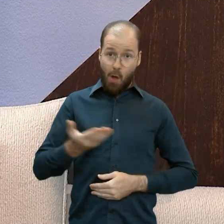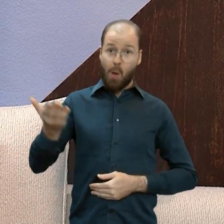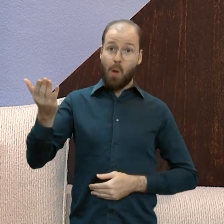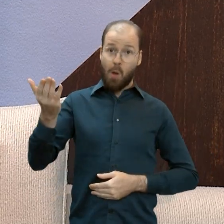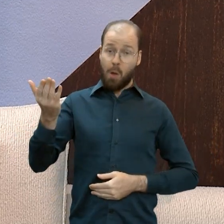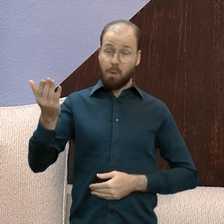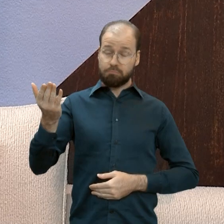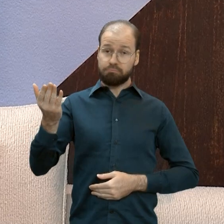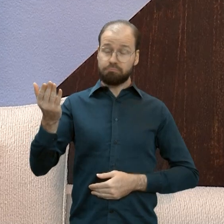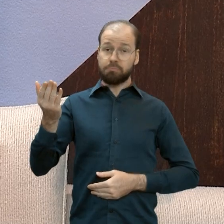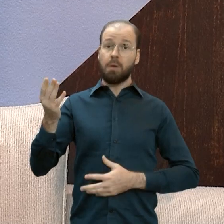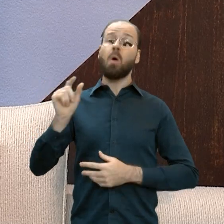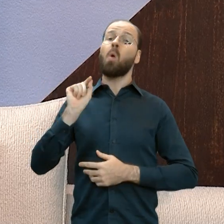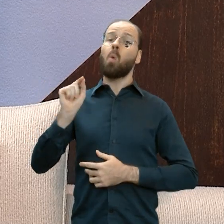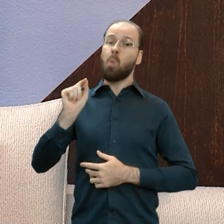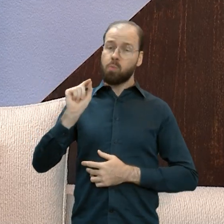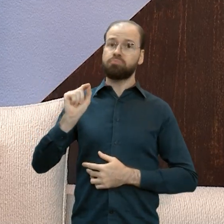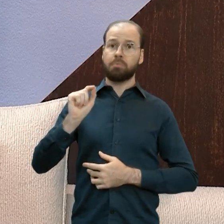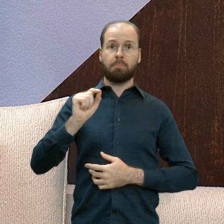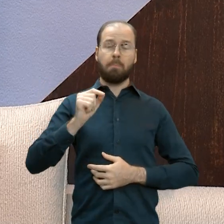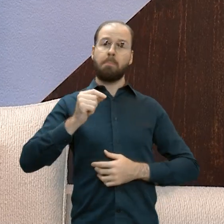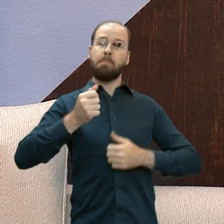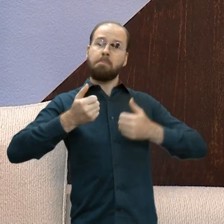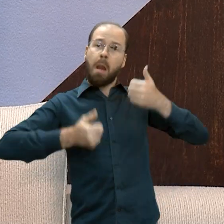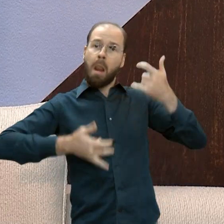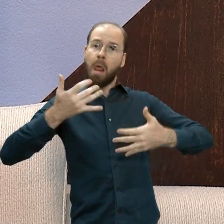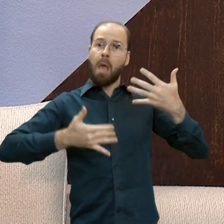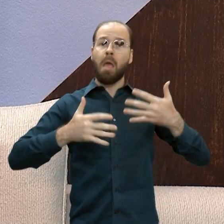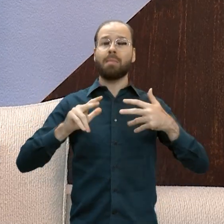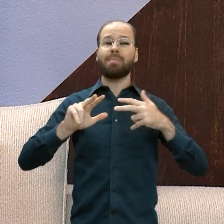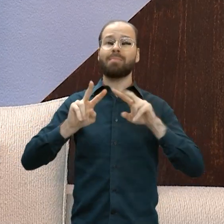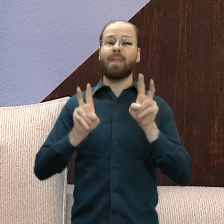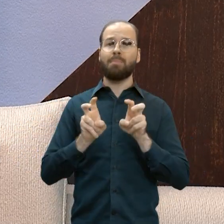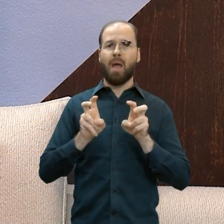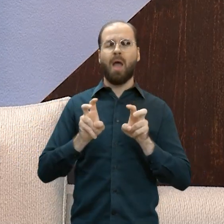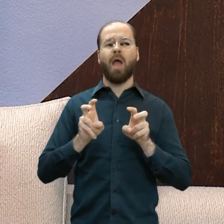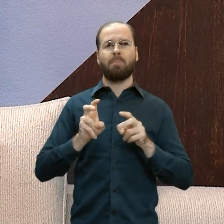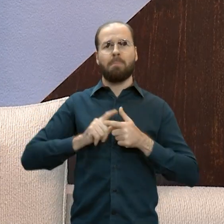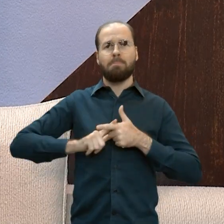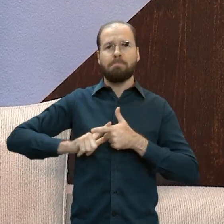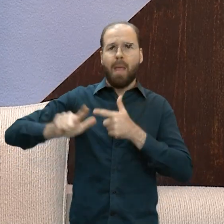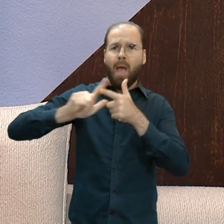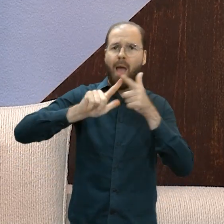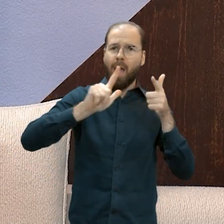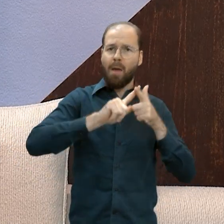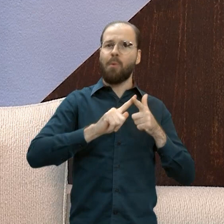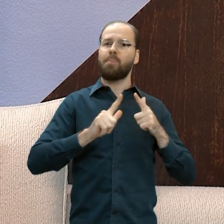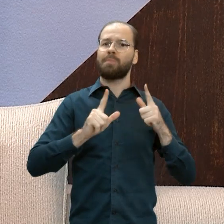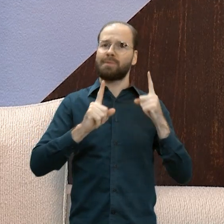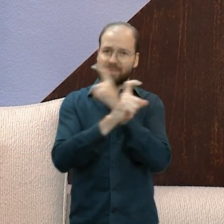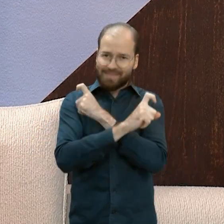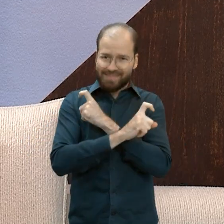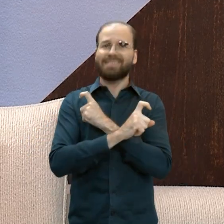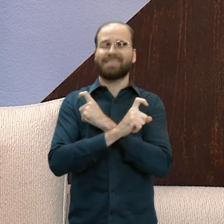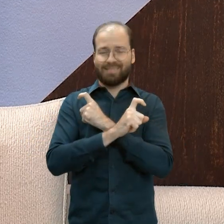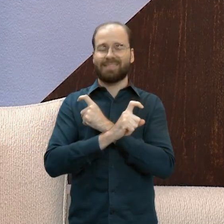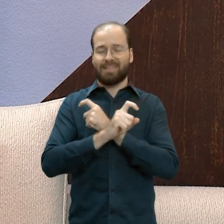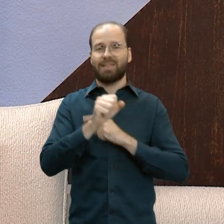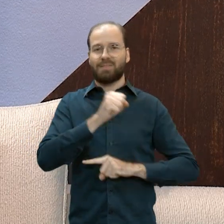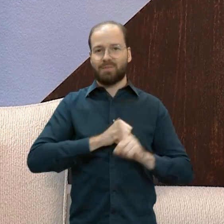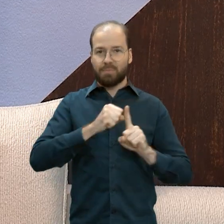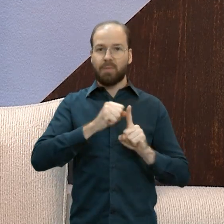de temas tão complexos, né, para a sociedade. E eu vendo a questão ali da